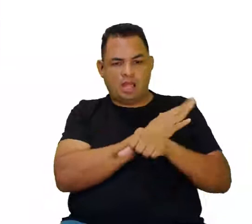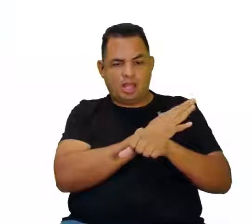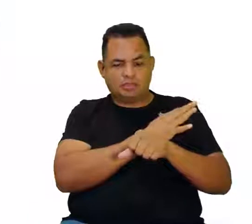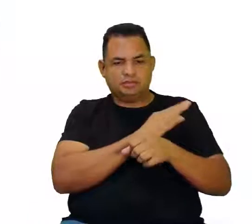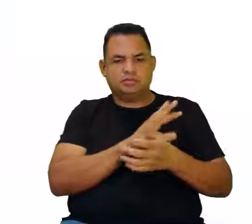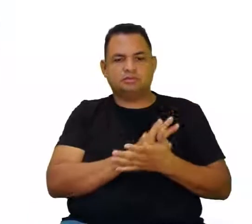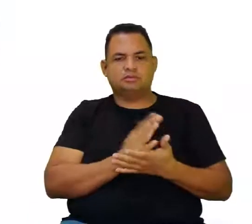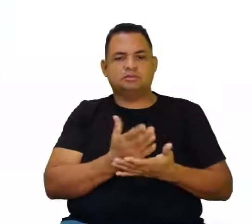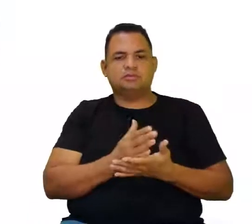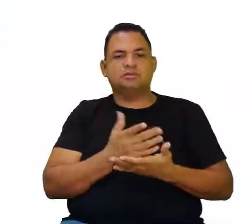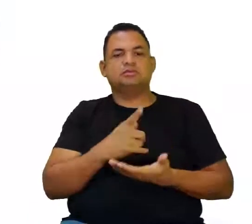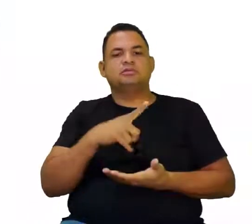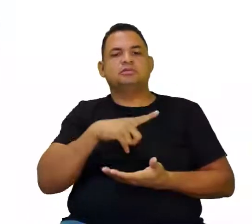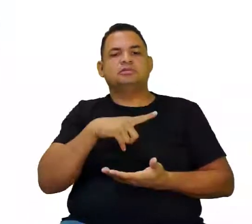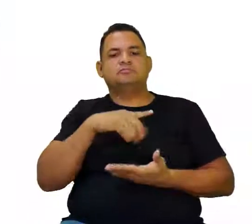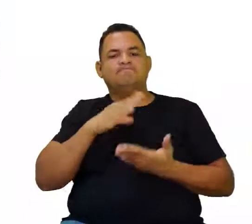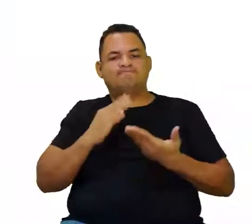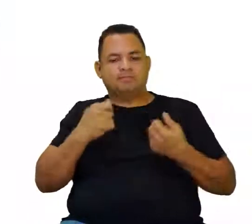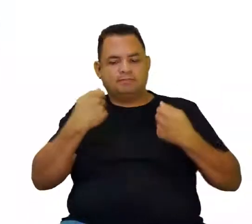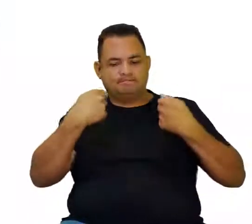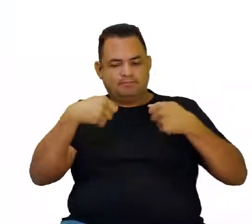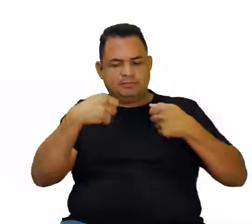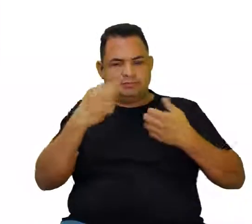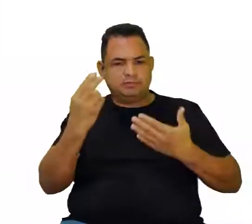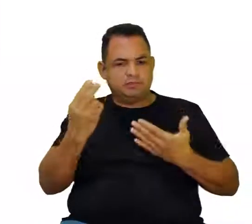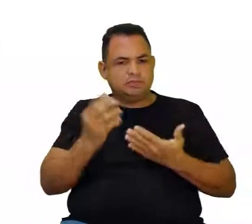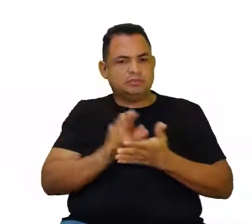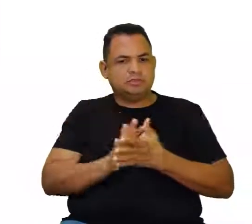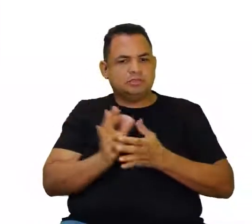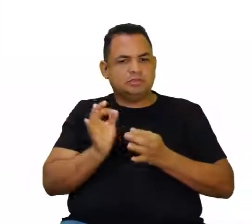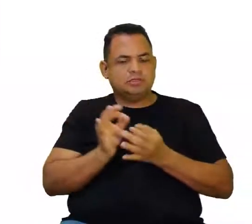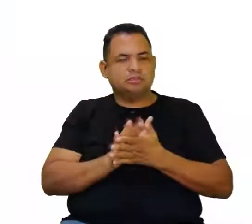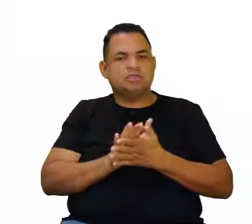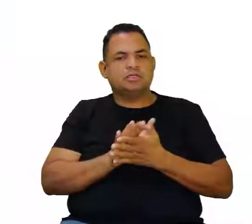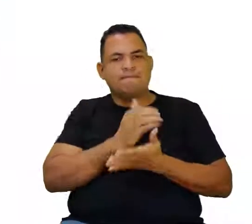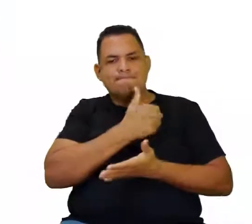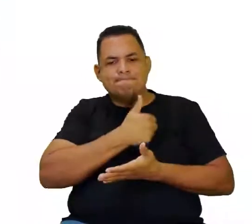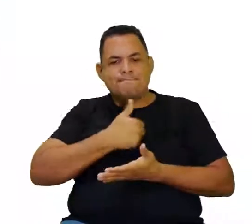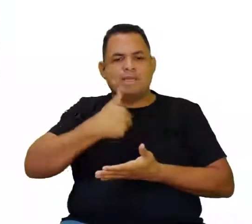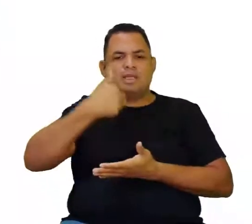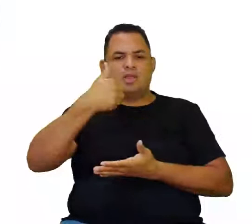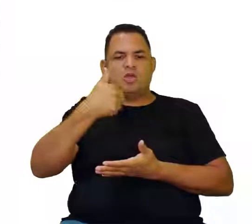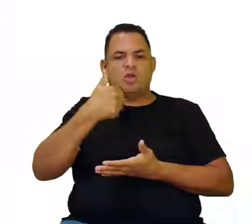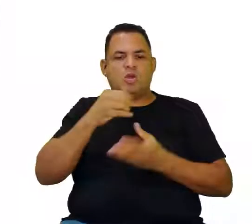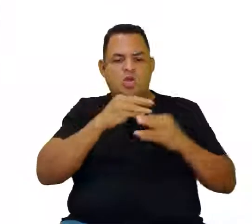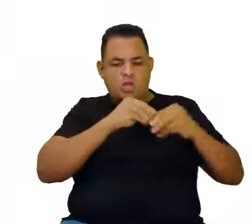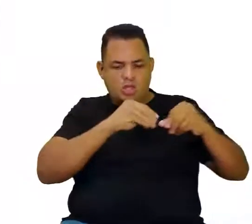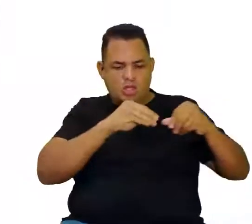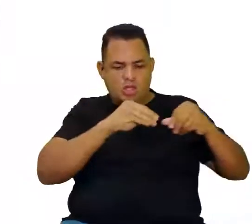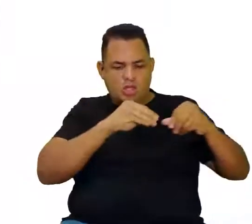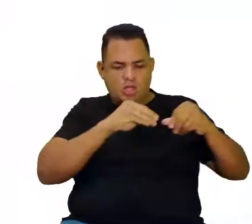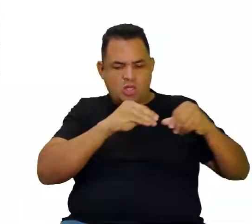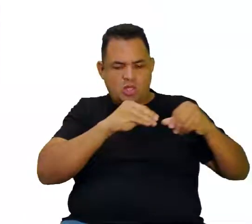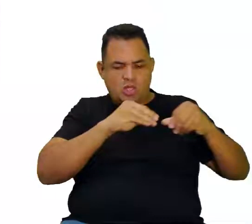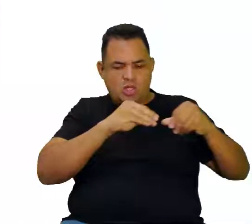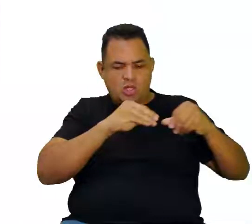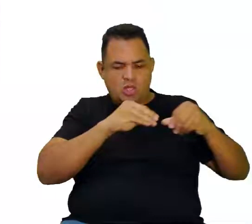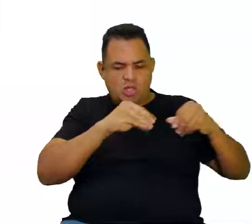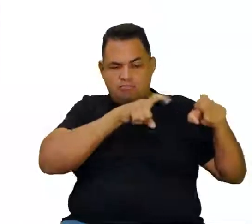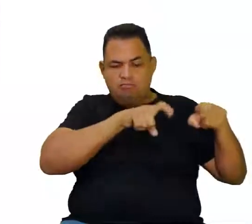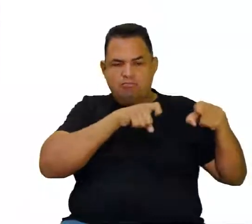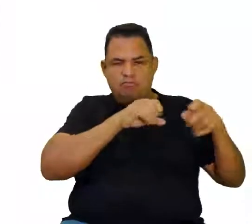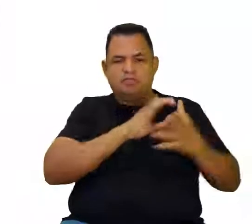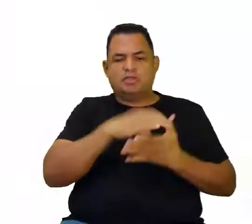ele precisa fazer a correção desse solo para poder seguir em frente com a sua agricultura de